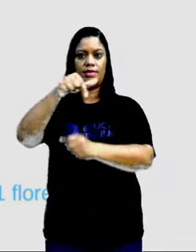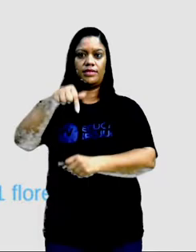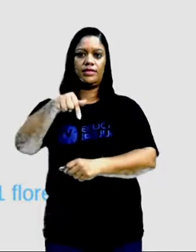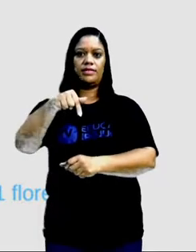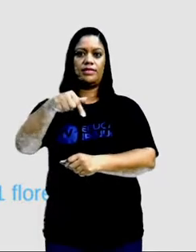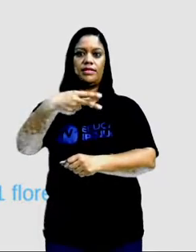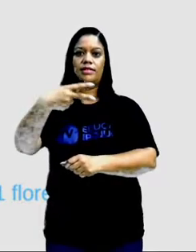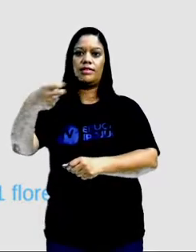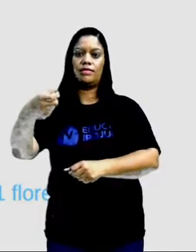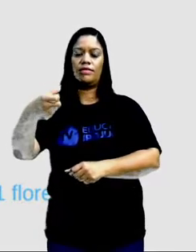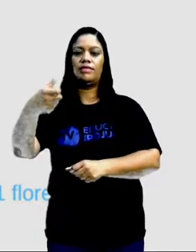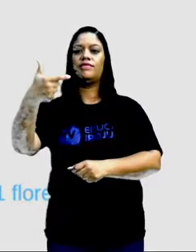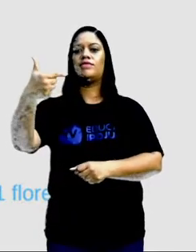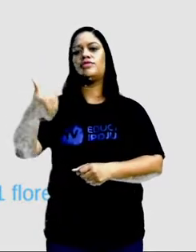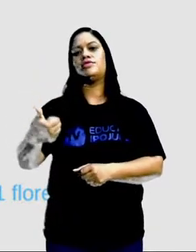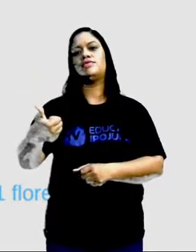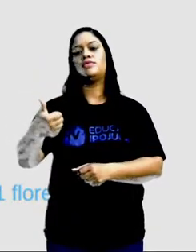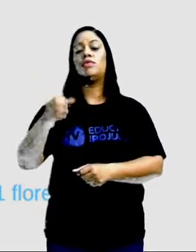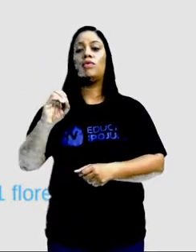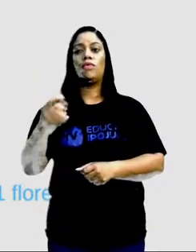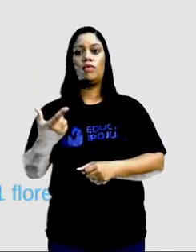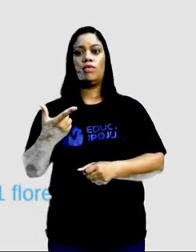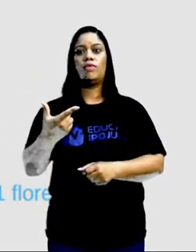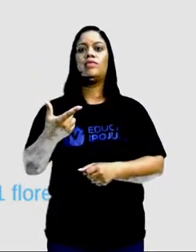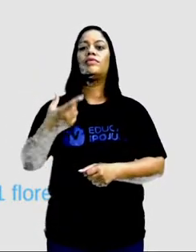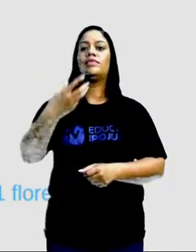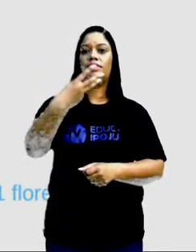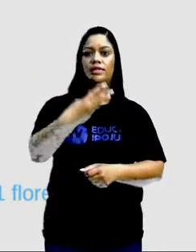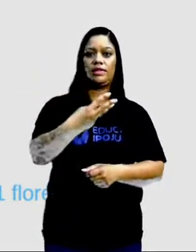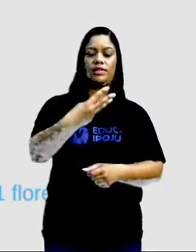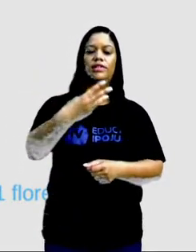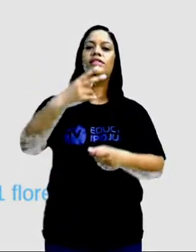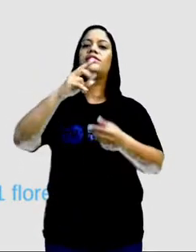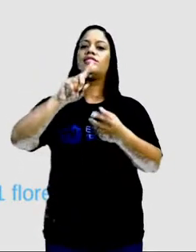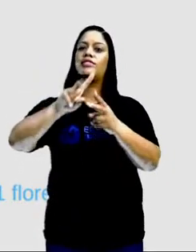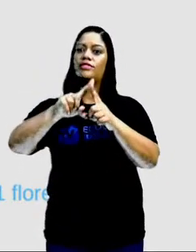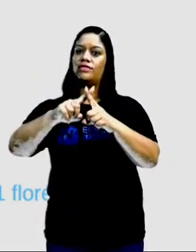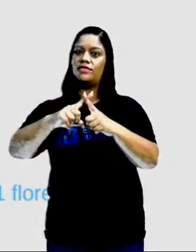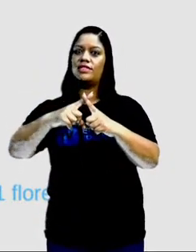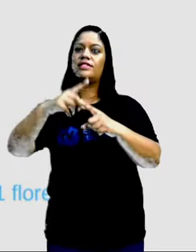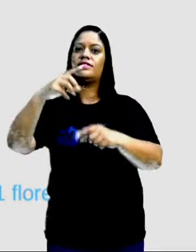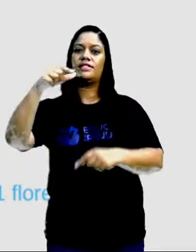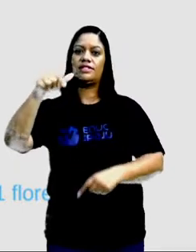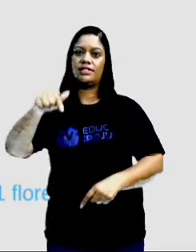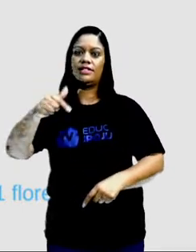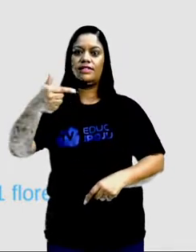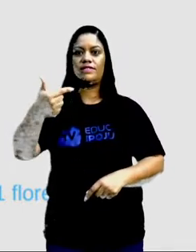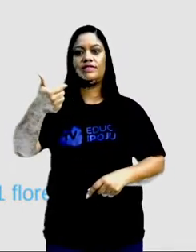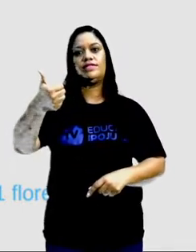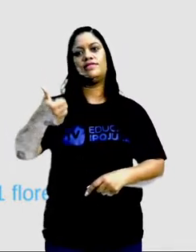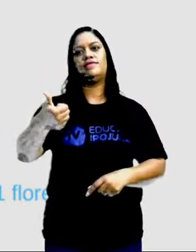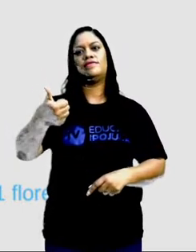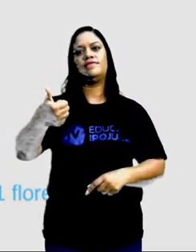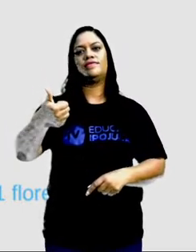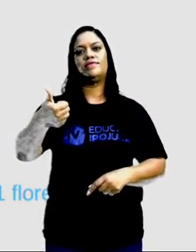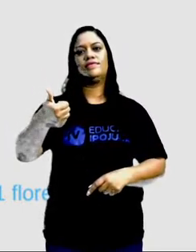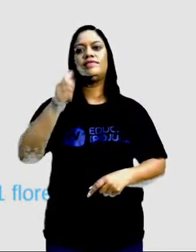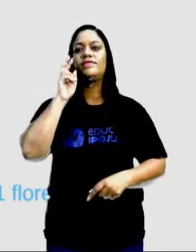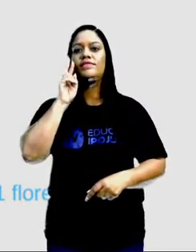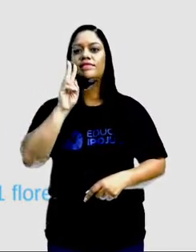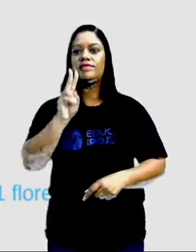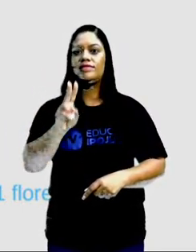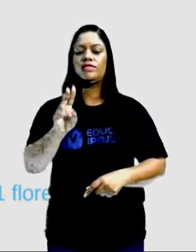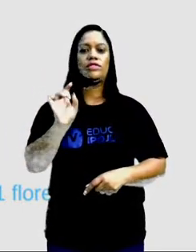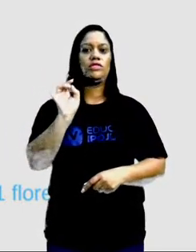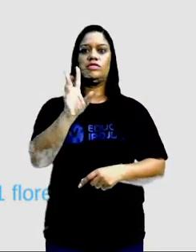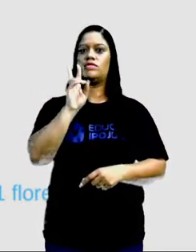7 igual a 21. Ou 3 vezes 7, 21. Olha a resposta, viu que a gente não